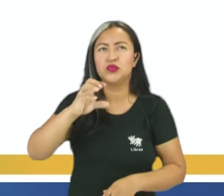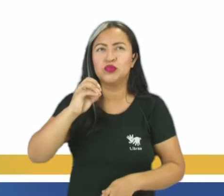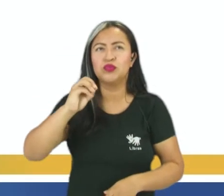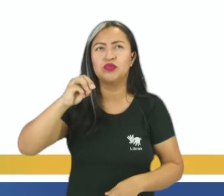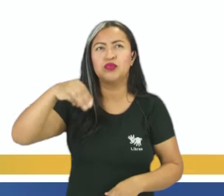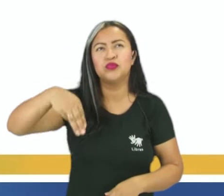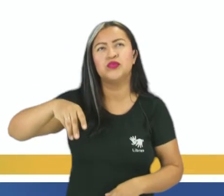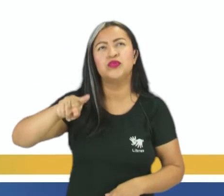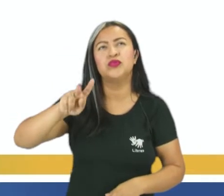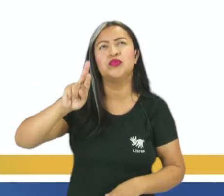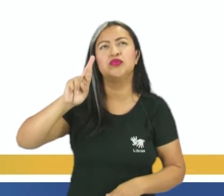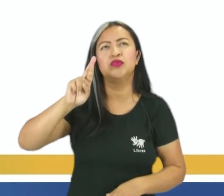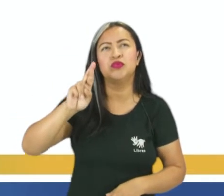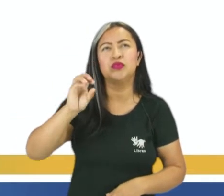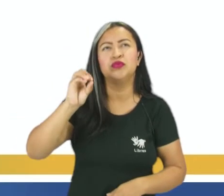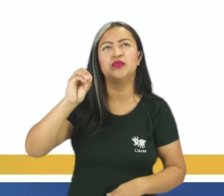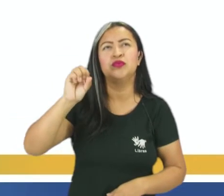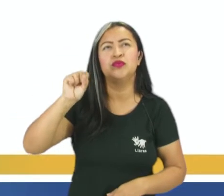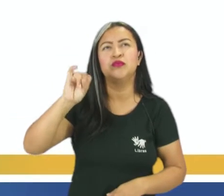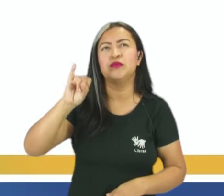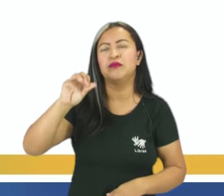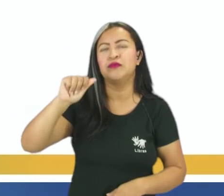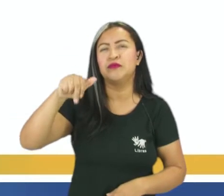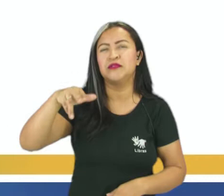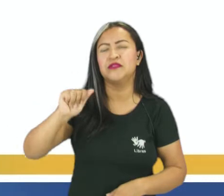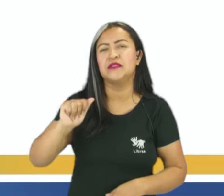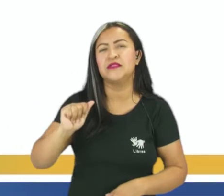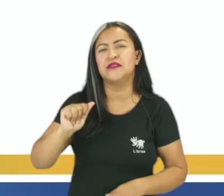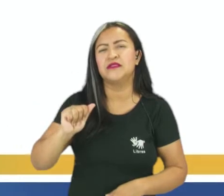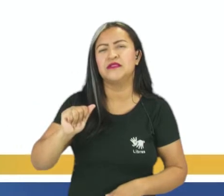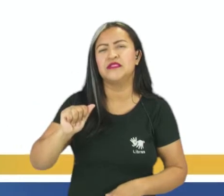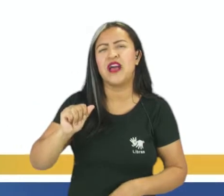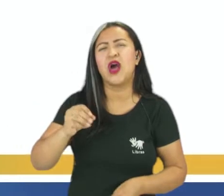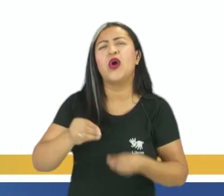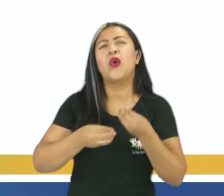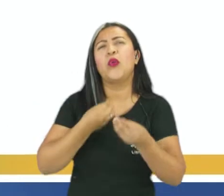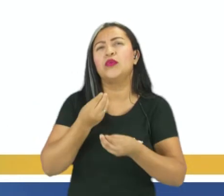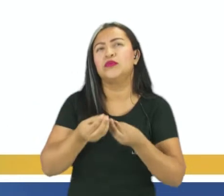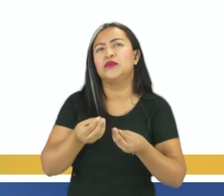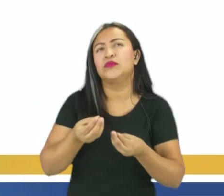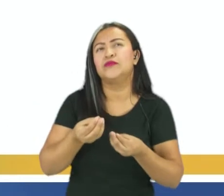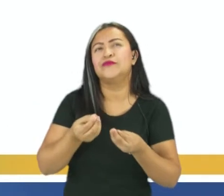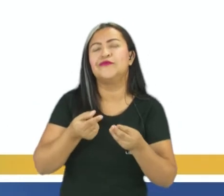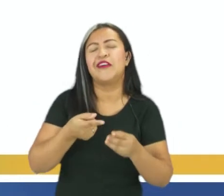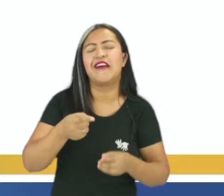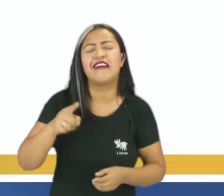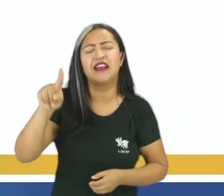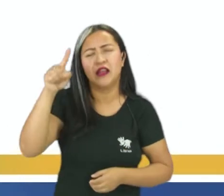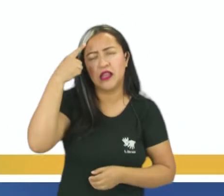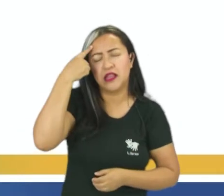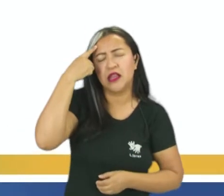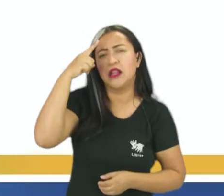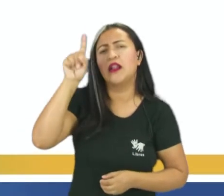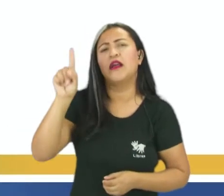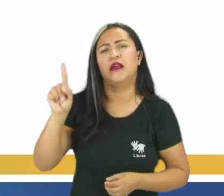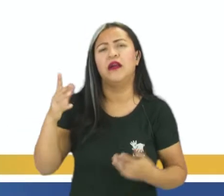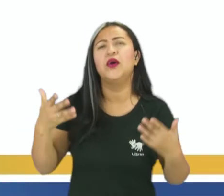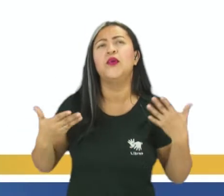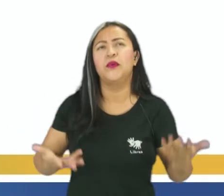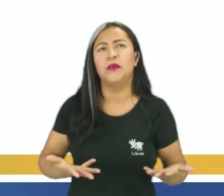lombrosiana, do Cesare Lombroso. Pessoal, o que esse cara diz, né? Essa teoria, ela